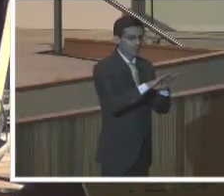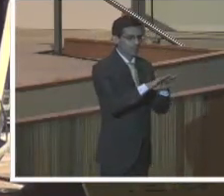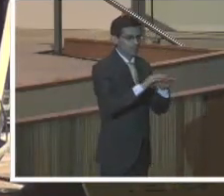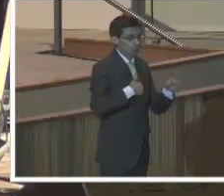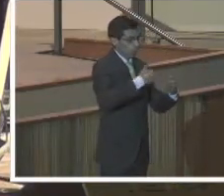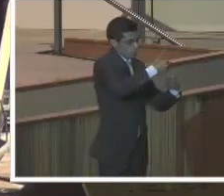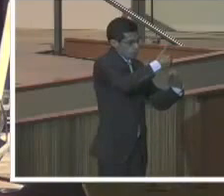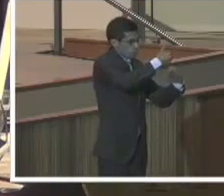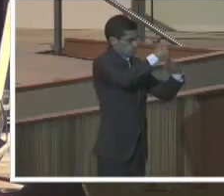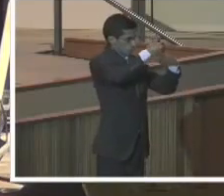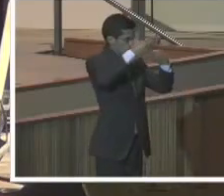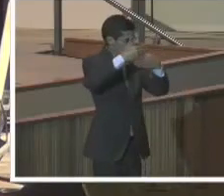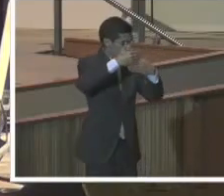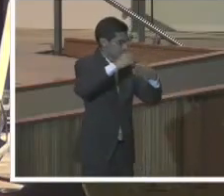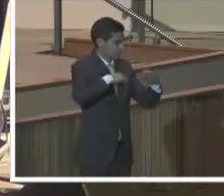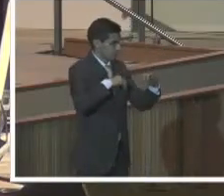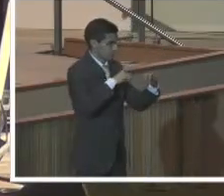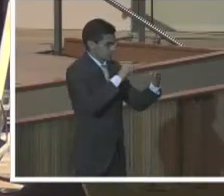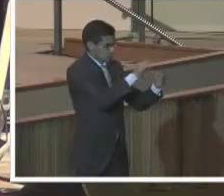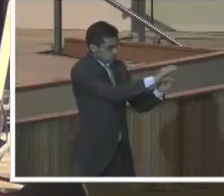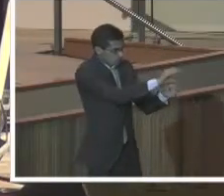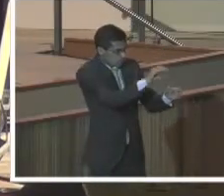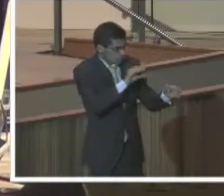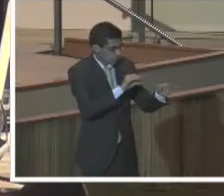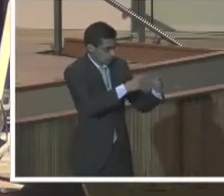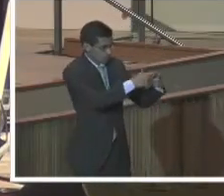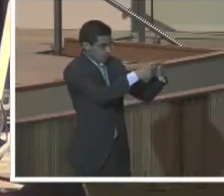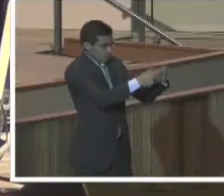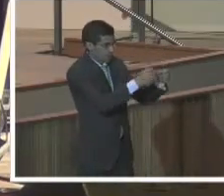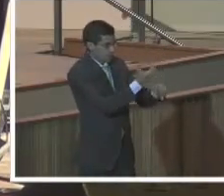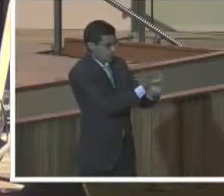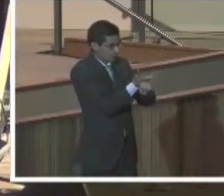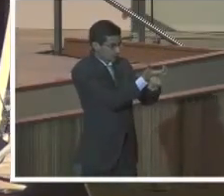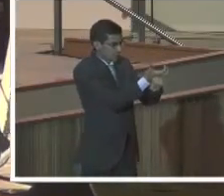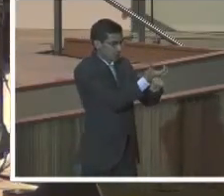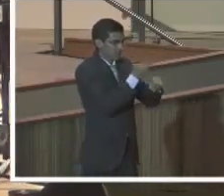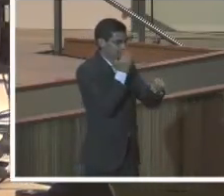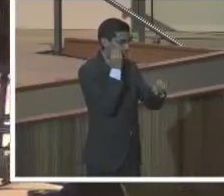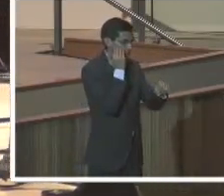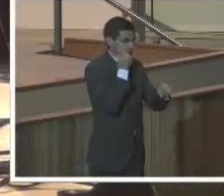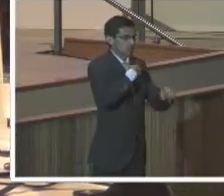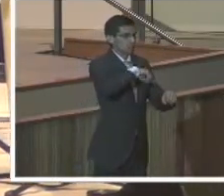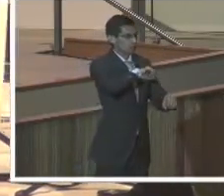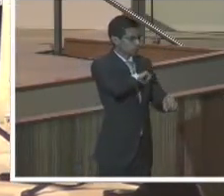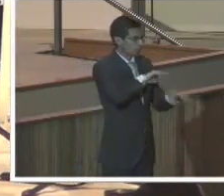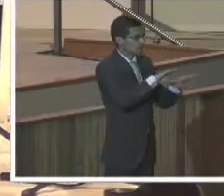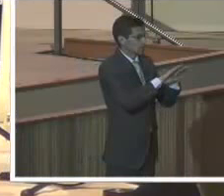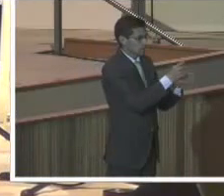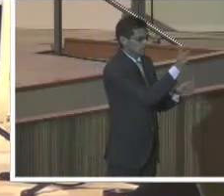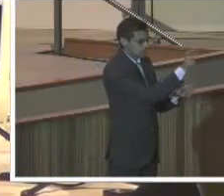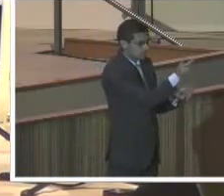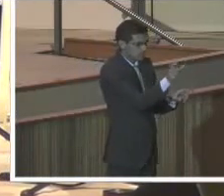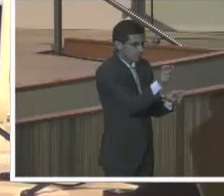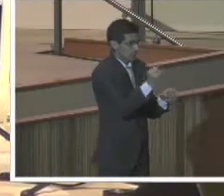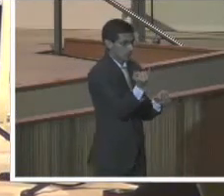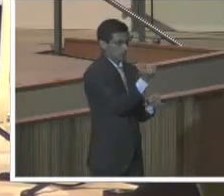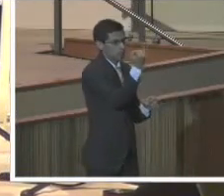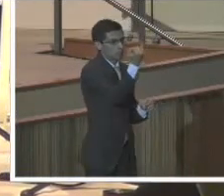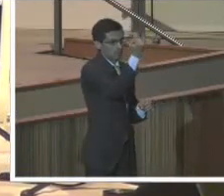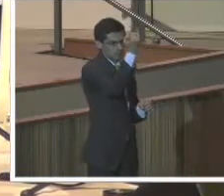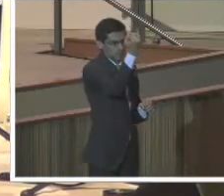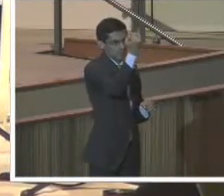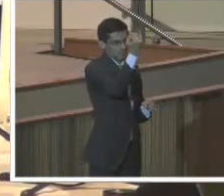um buraco naquele lugar. É assim que a Bíblia revela o que está acontecendo.